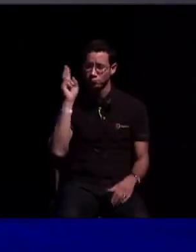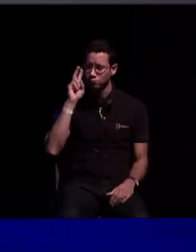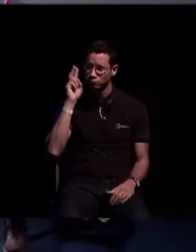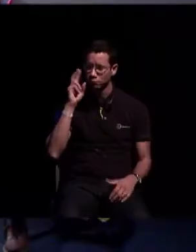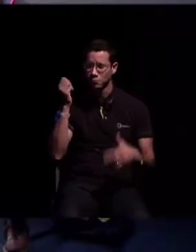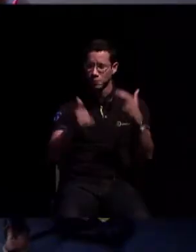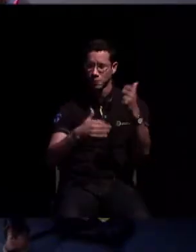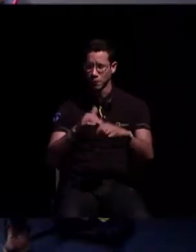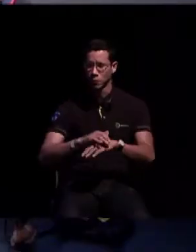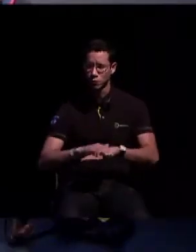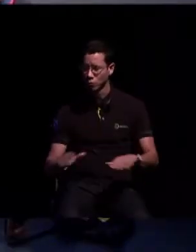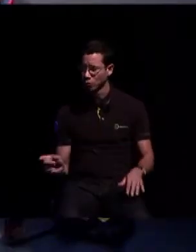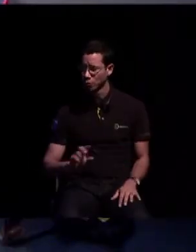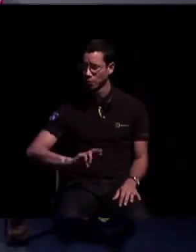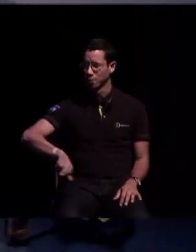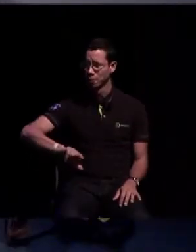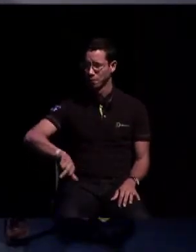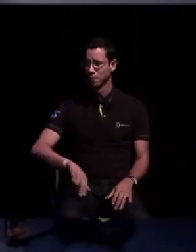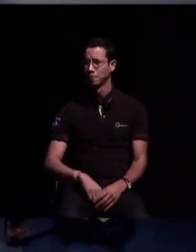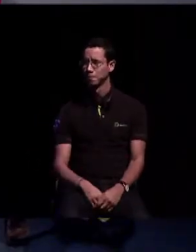né?